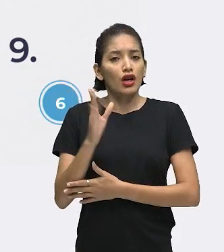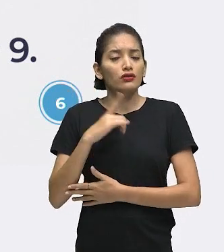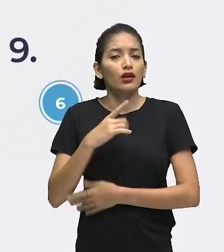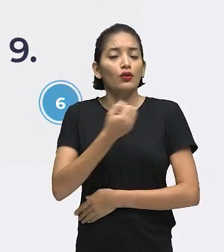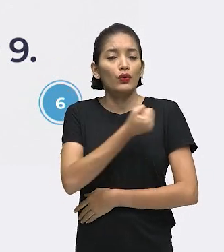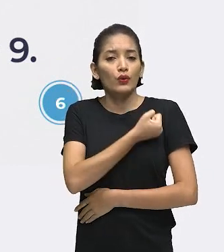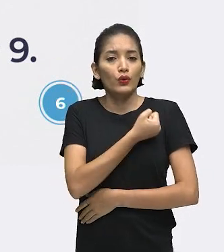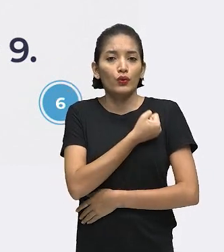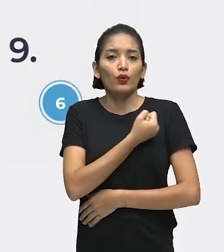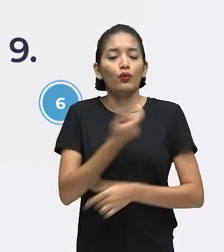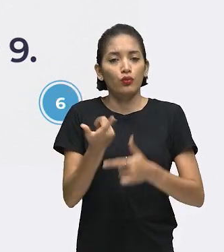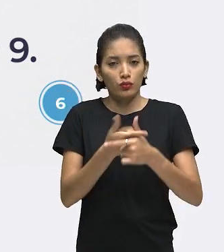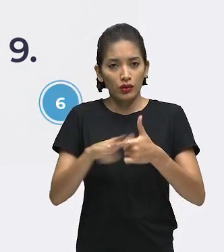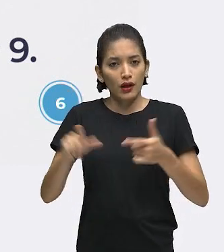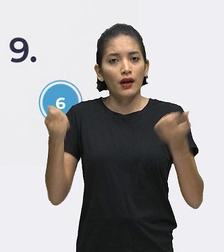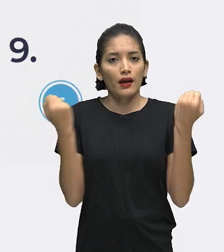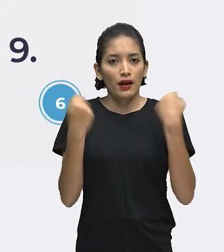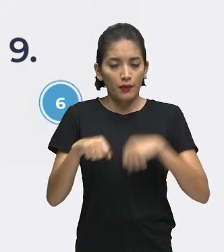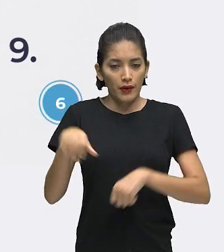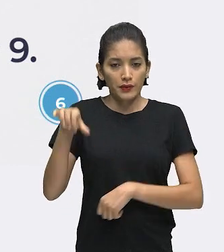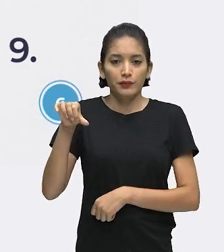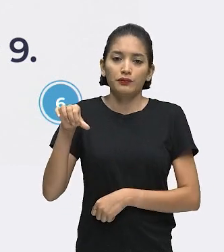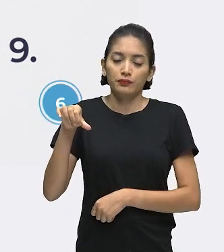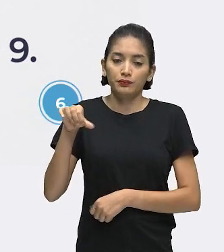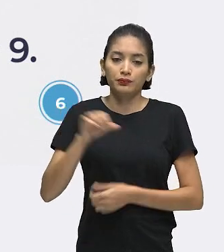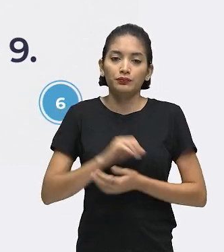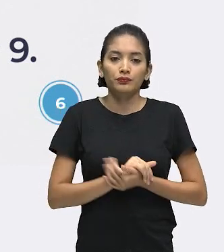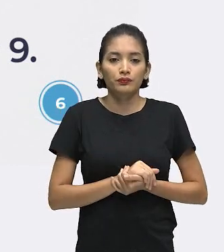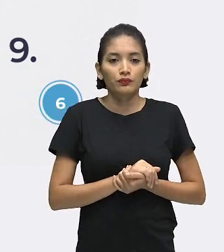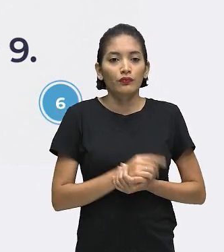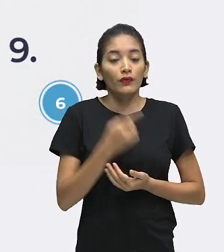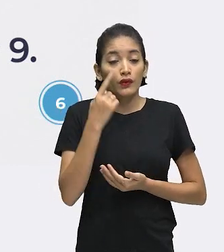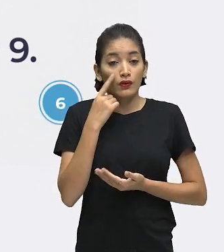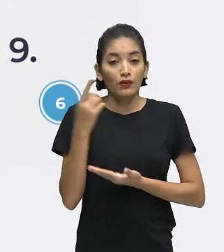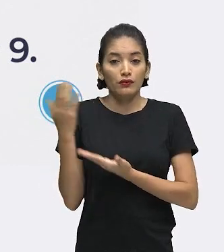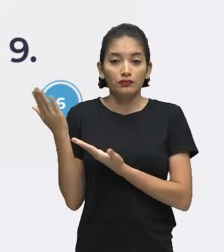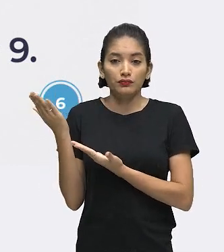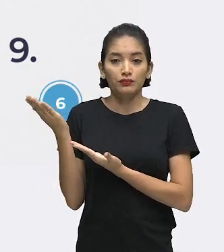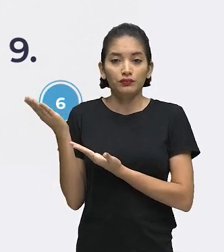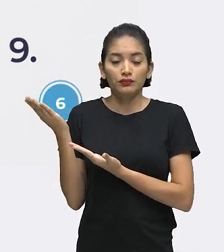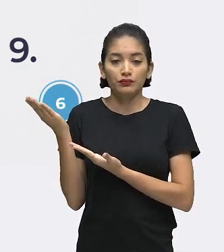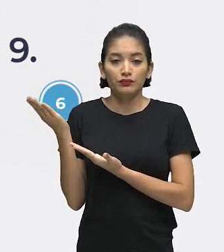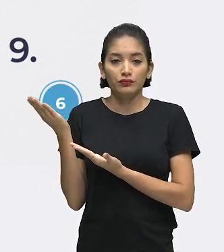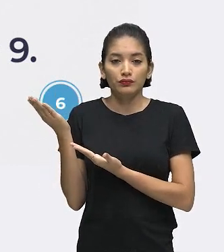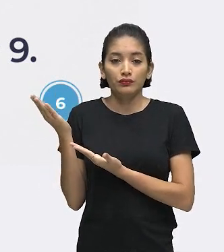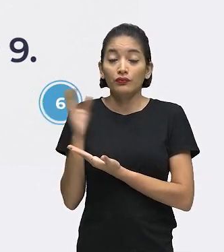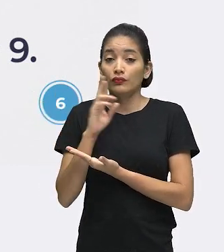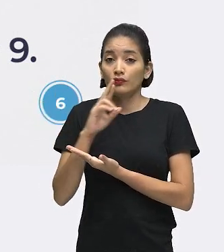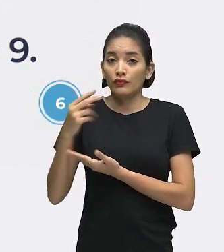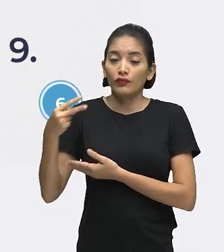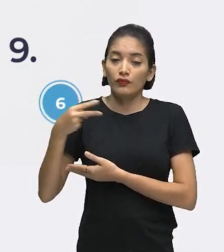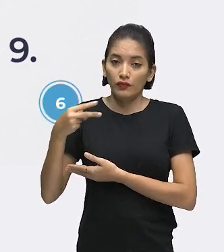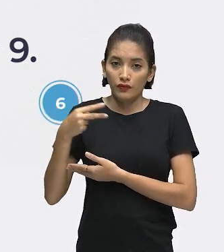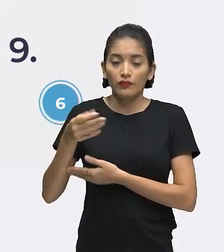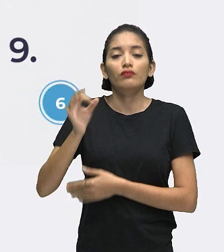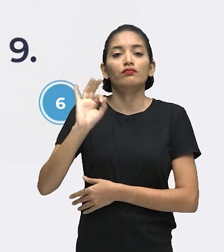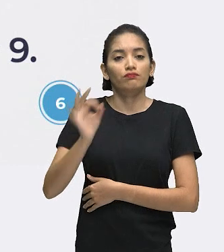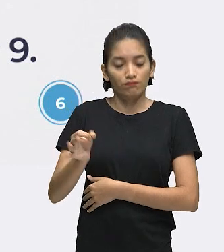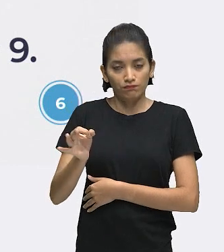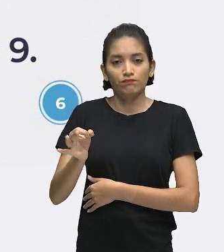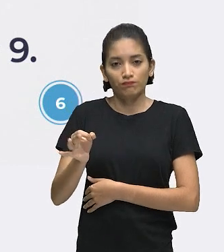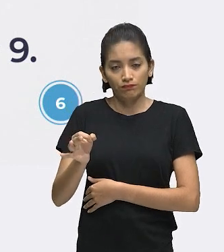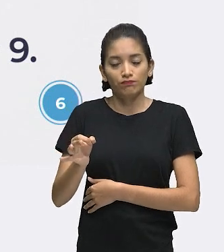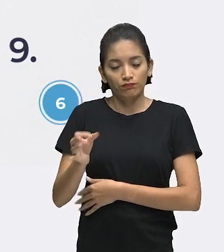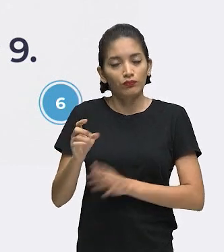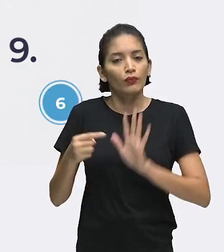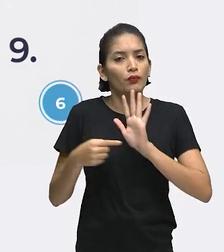que é divisível por 9. Aqui tem o resultado dessa divisão. Vejam que é uma divisão exata, o que confirma